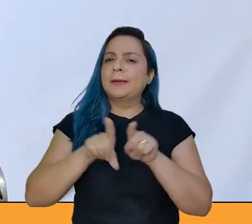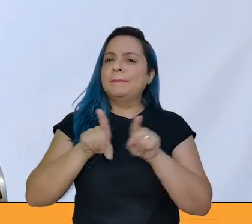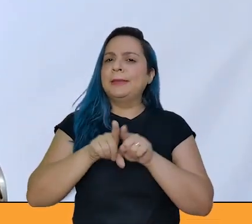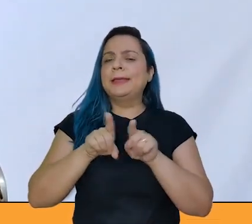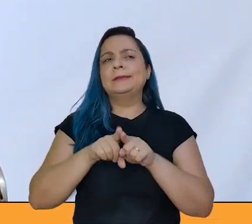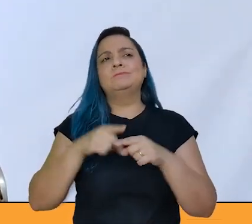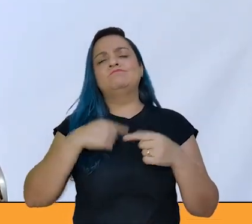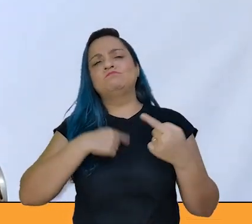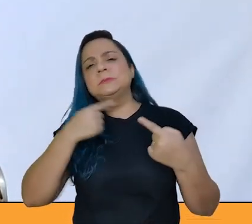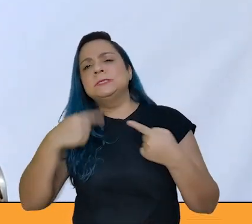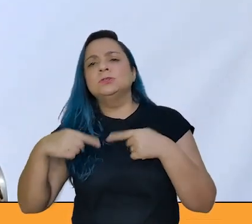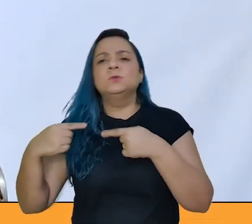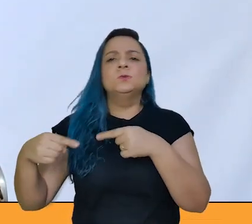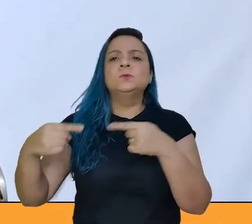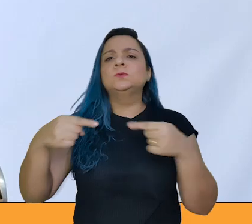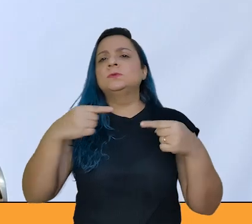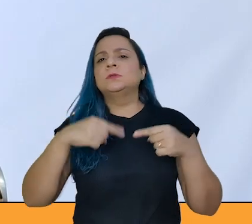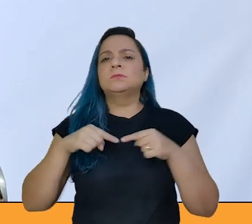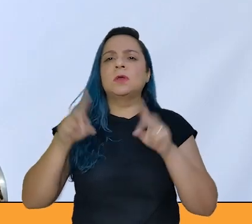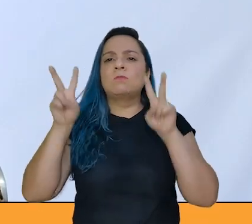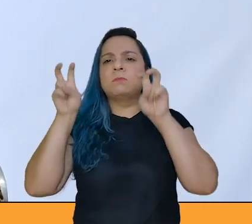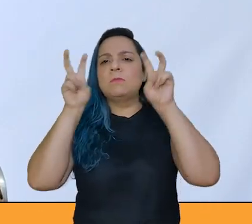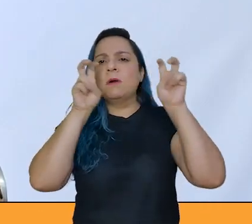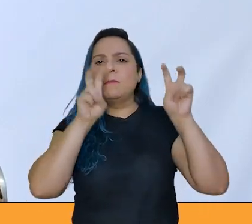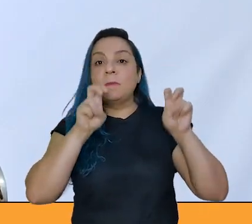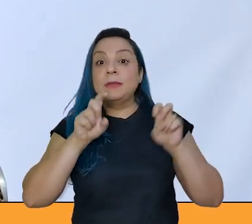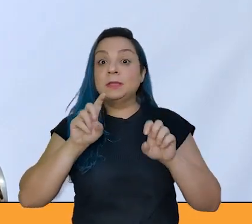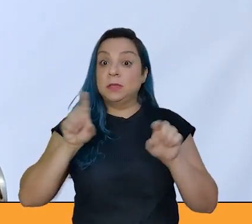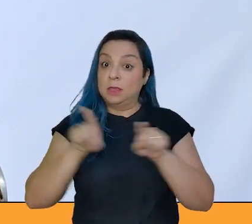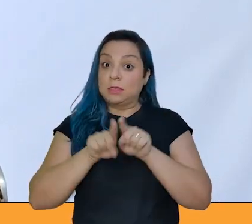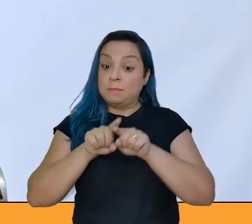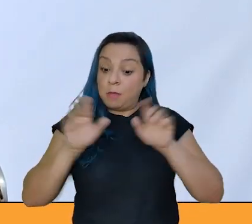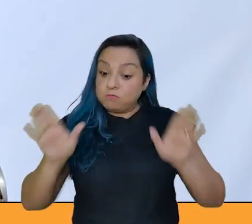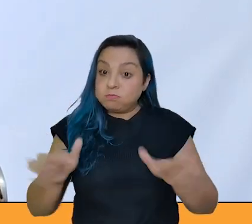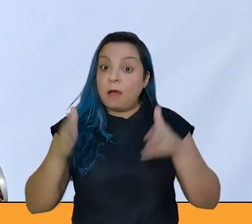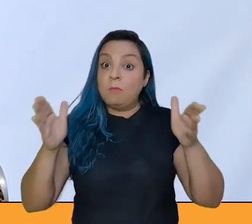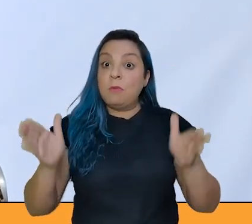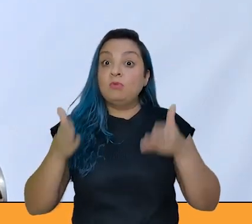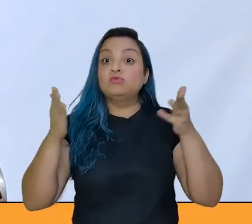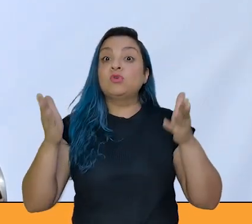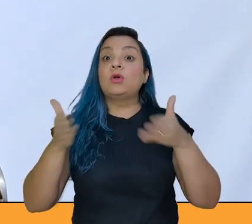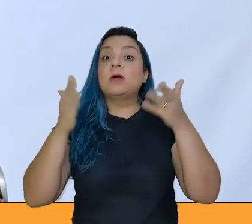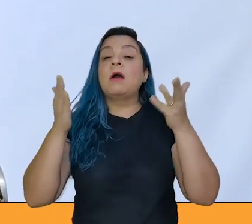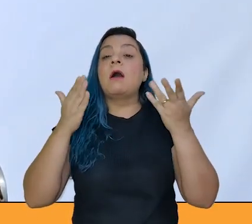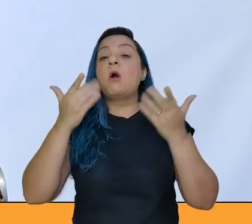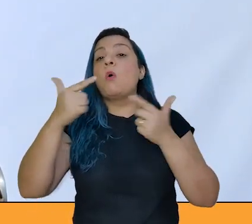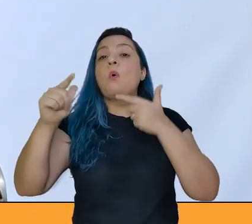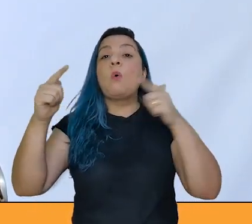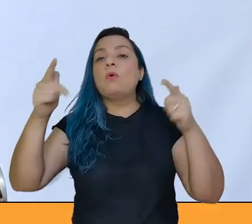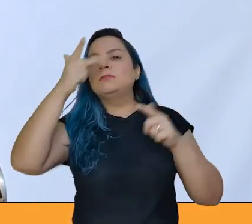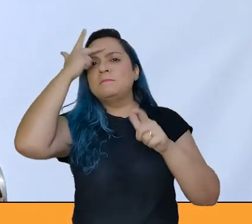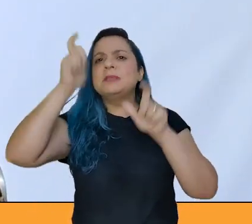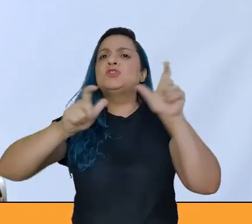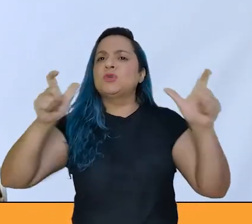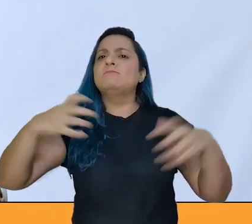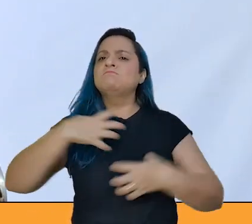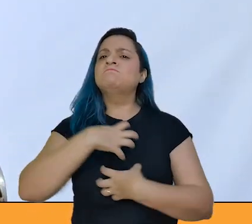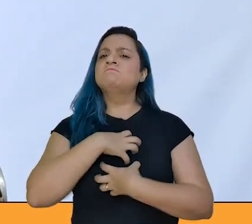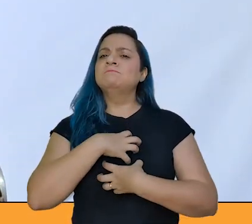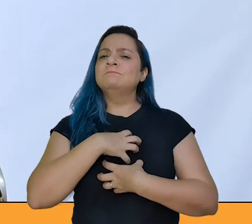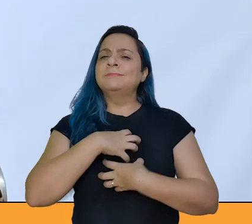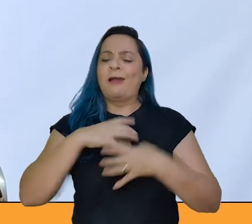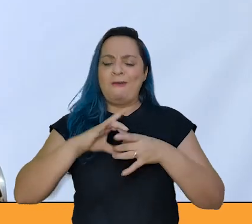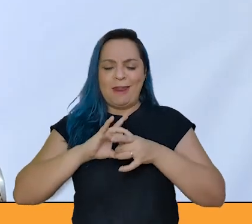trazer questionamentos e para além de poder impulsionar, por que não pensar em impulsionar, para que outras pessoas se sintam